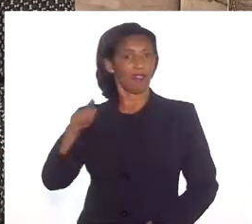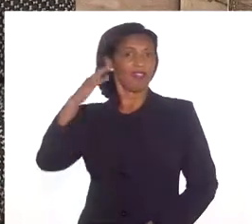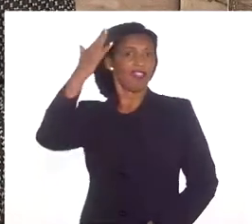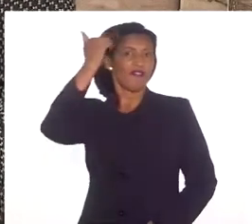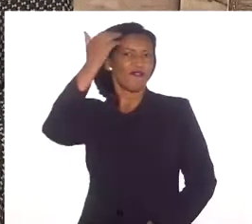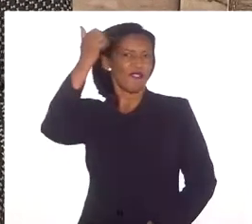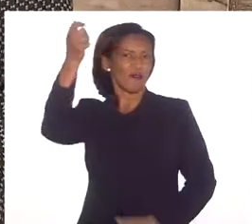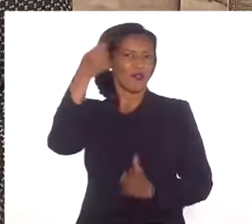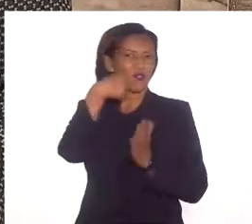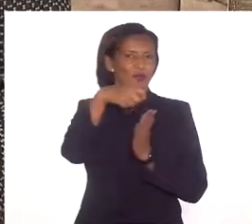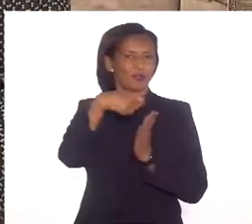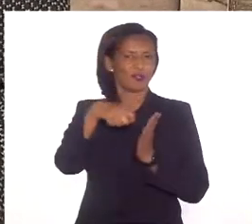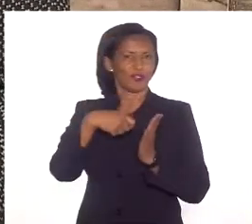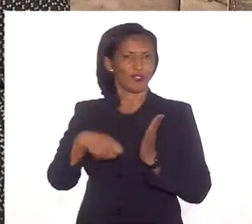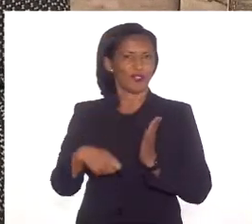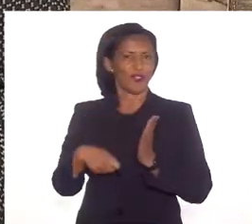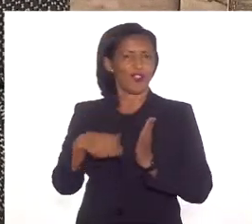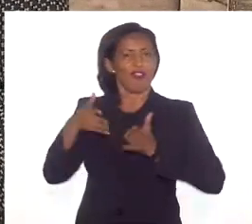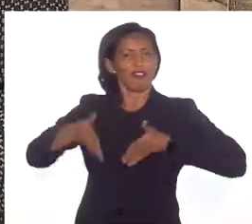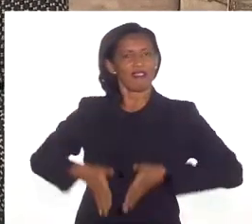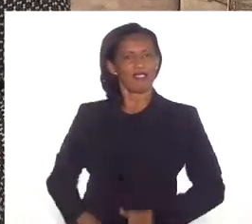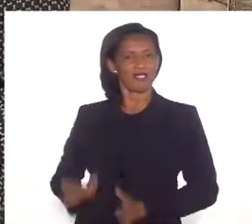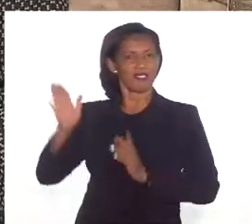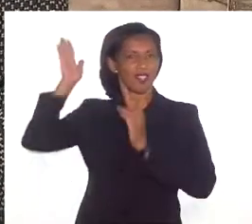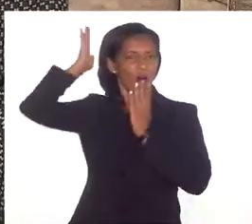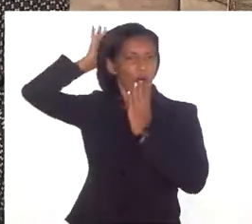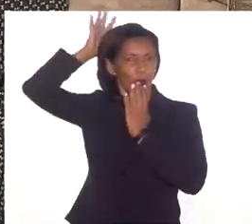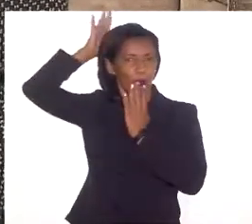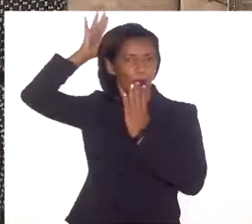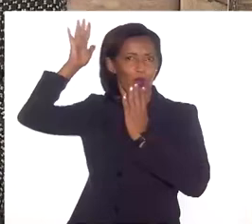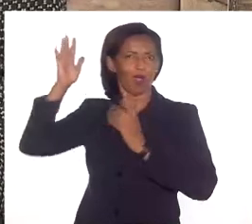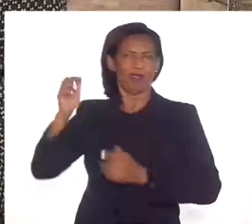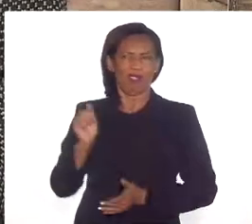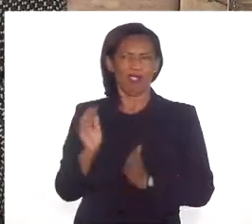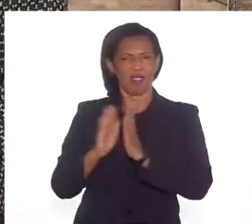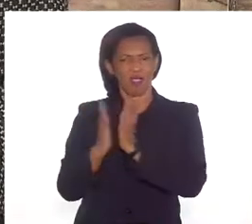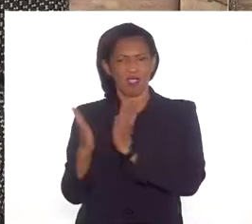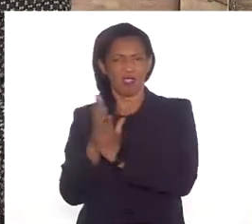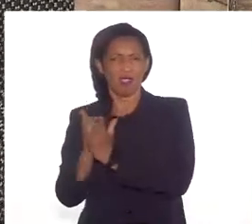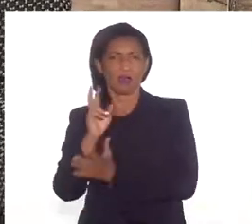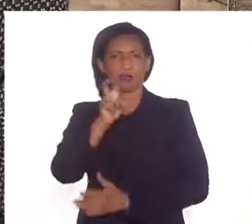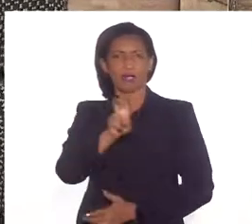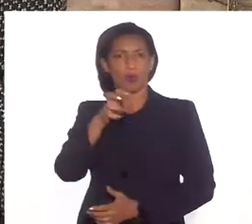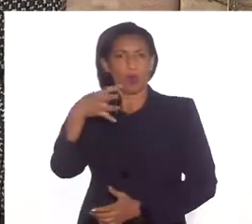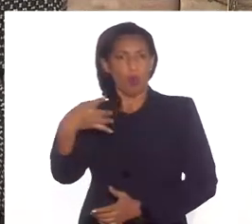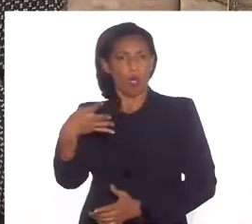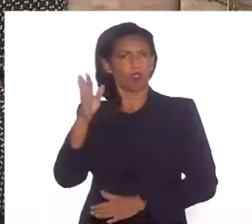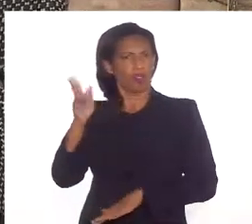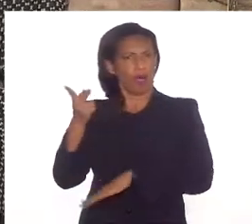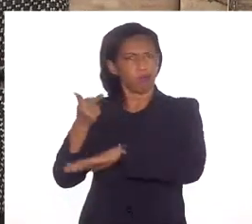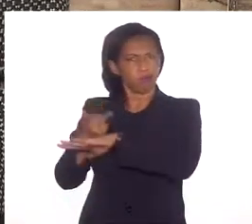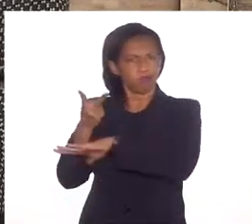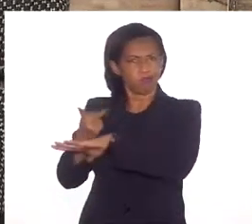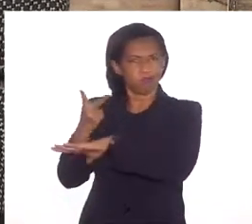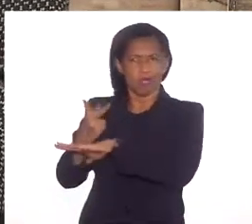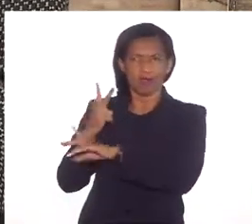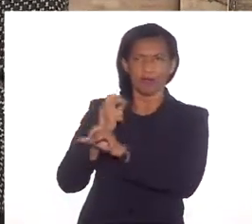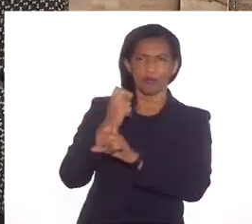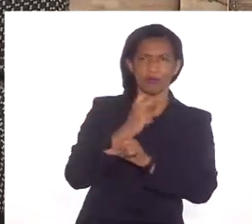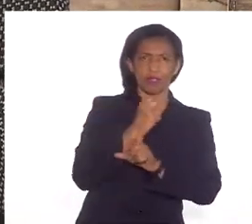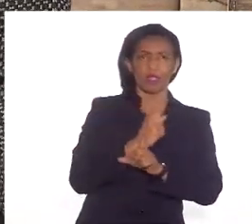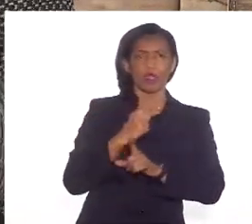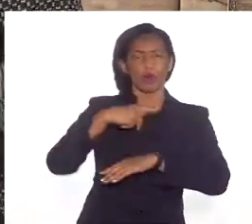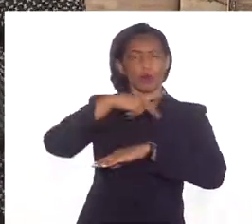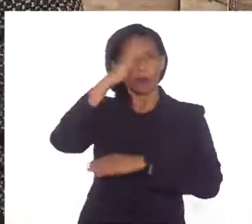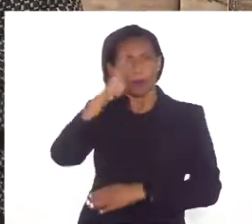Ele é o mais famoso escritor brasileiro de origem indígena, autor de 54 livros, muitos premiados no Brasil e no